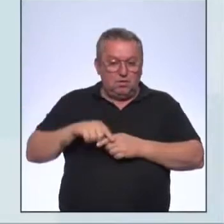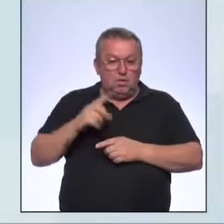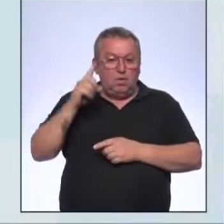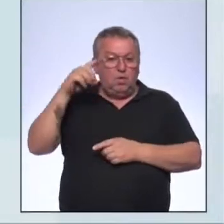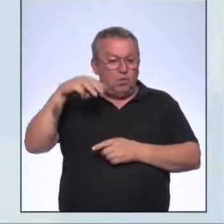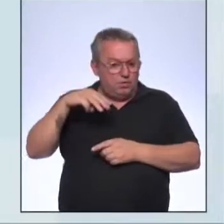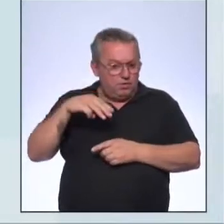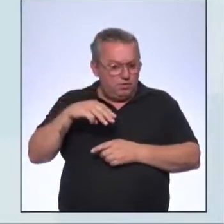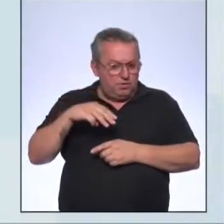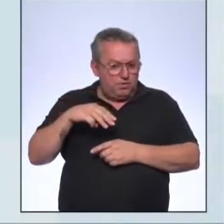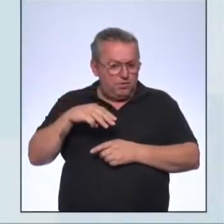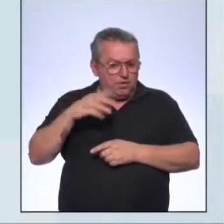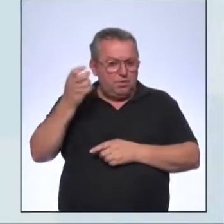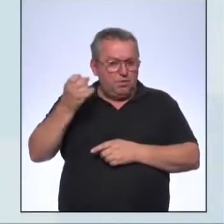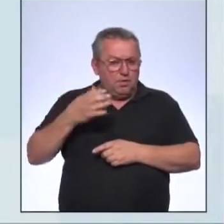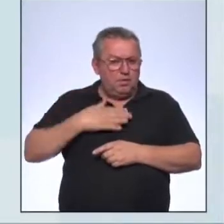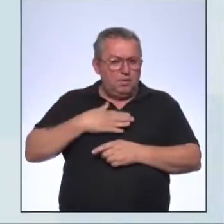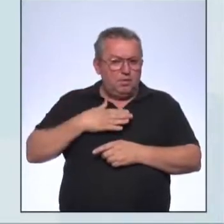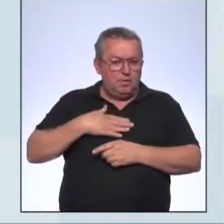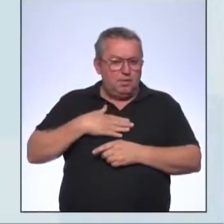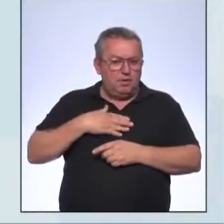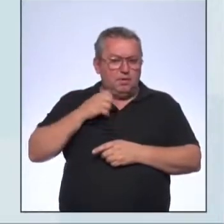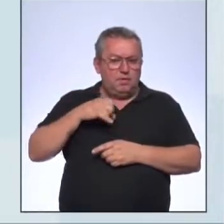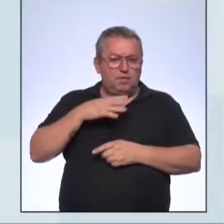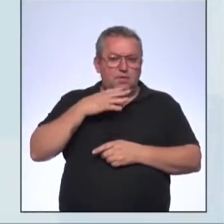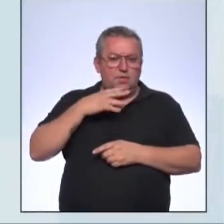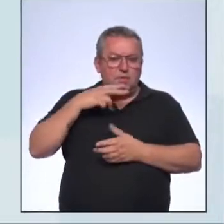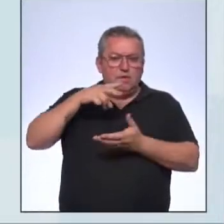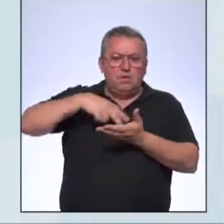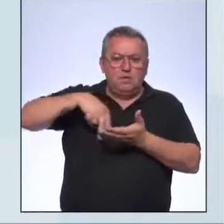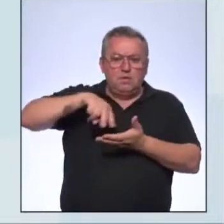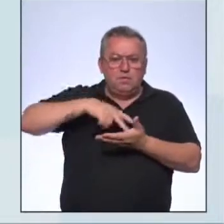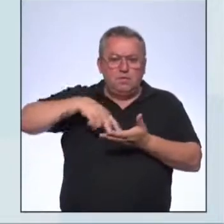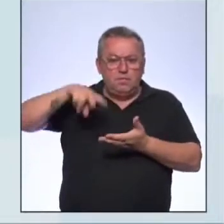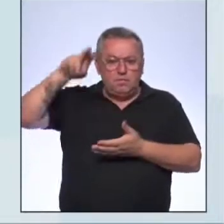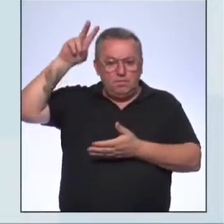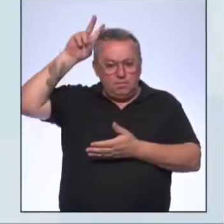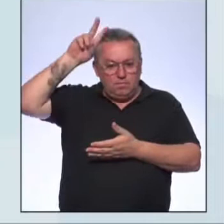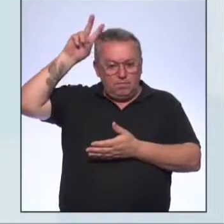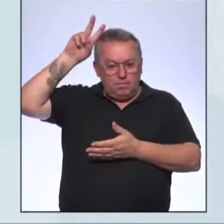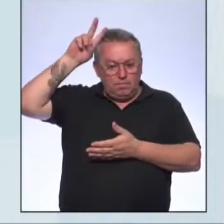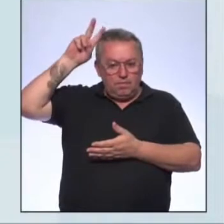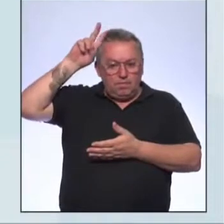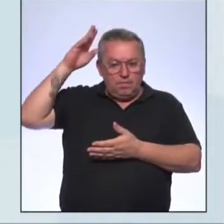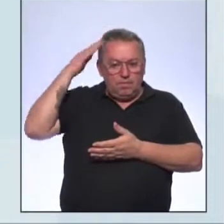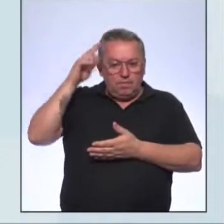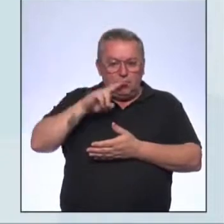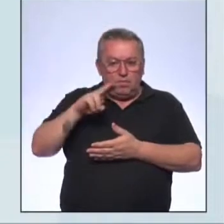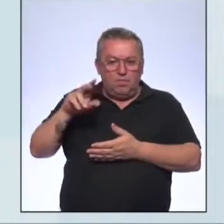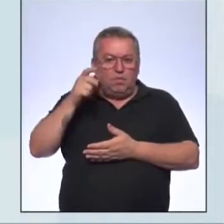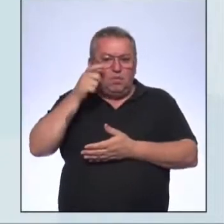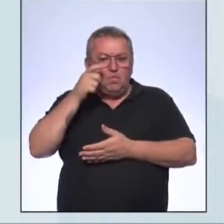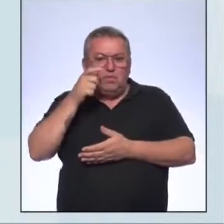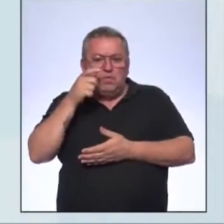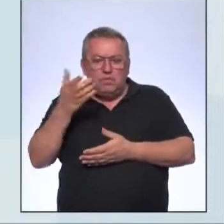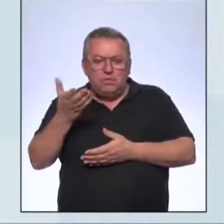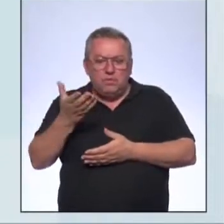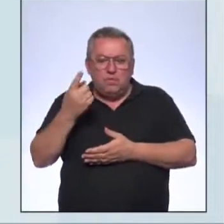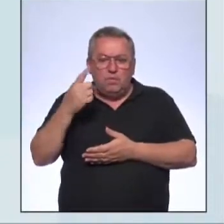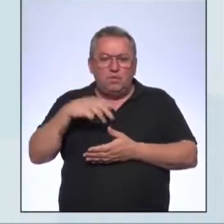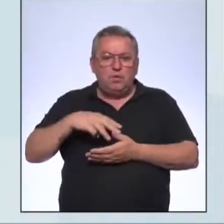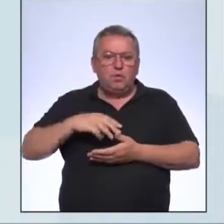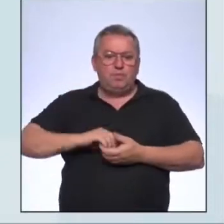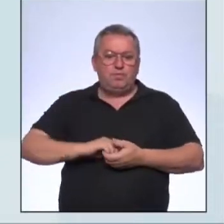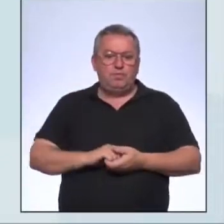1 minuto. Conta aqui para mim em 1 minuto se você conhece alguma dança indígena, sabe o nome, já viu. 1